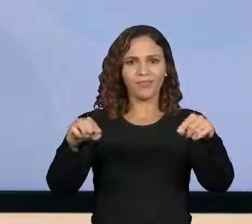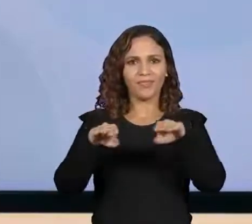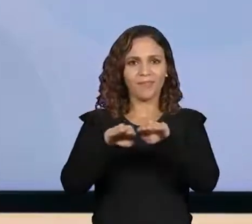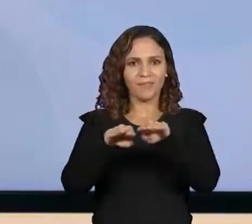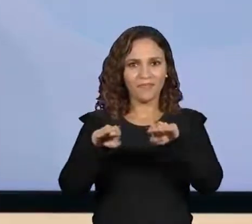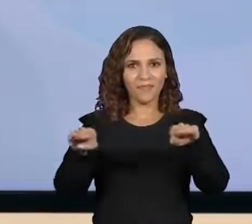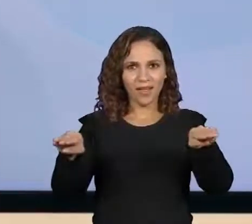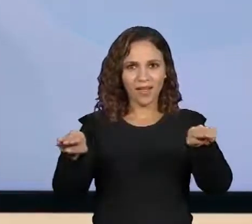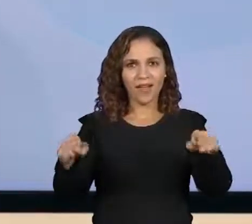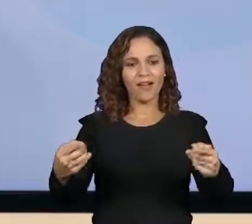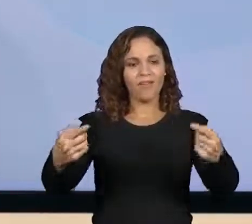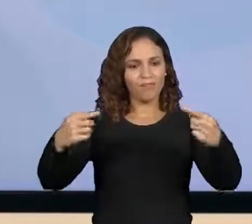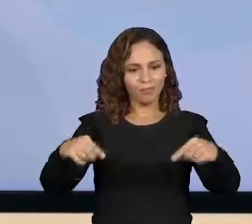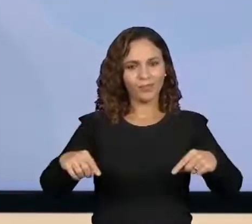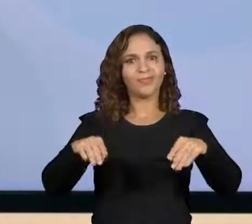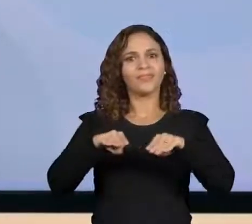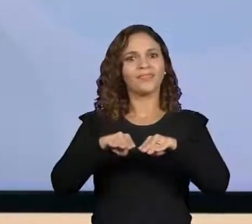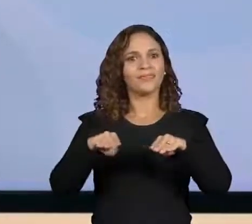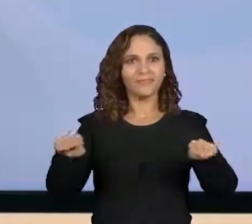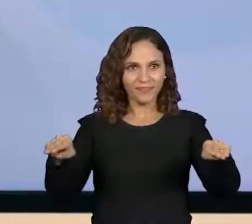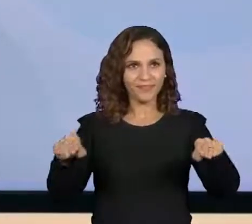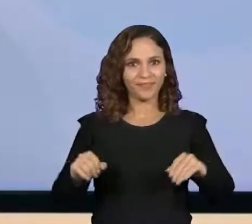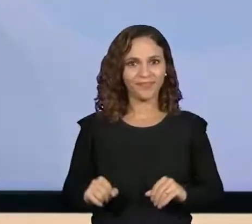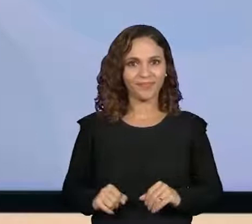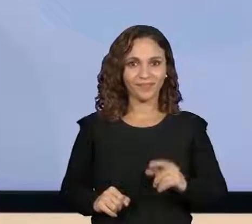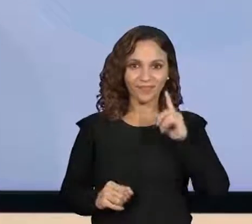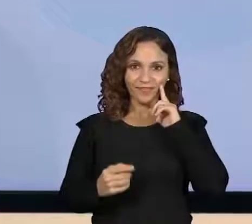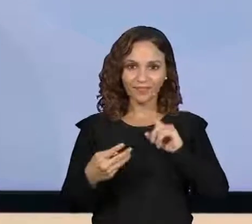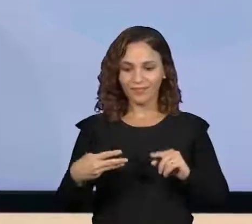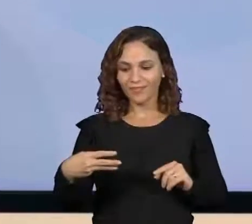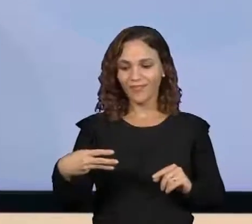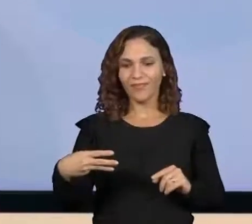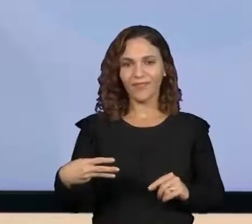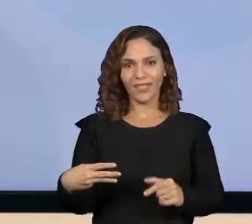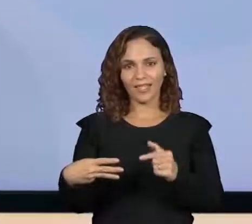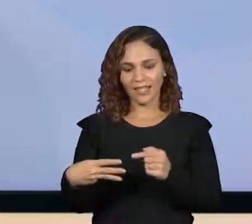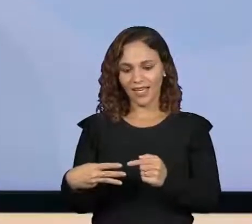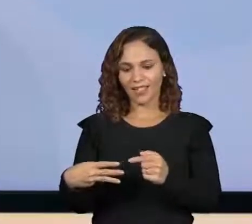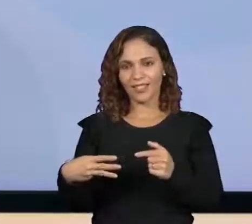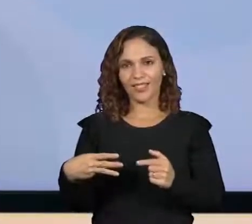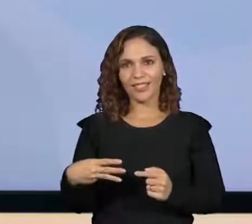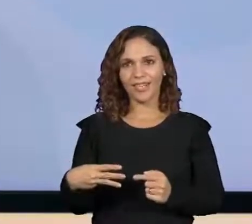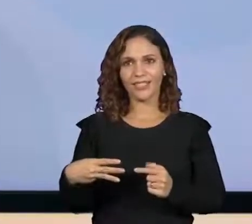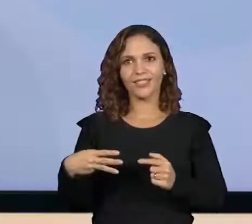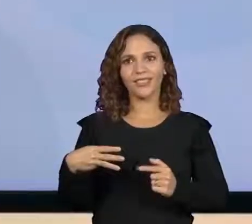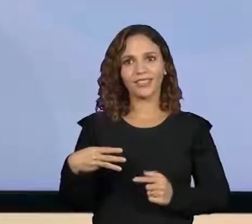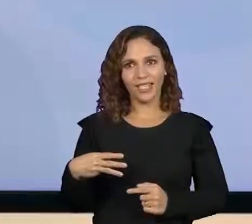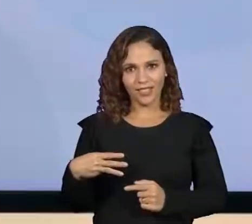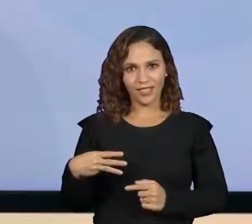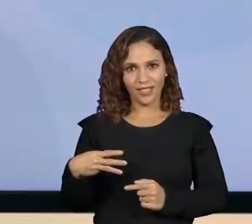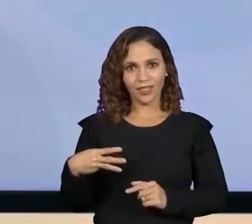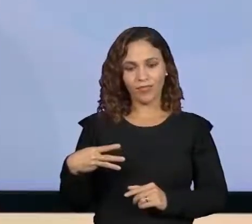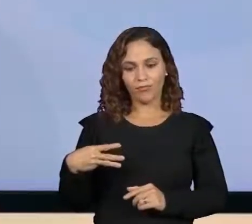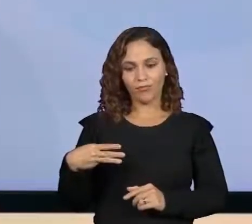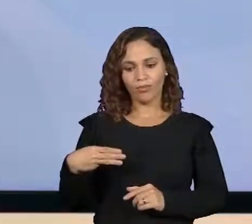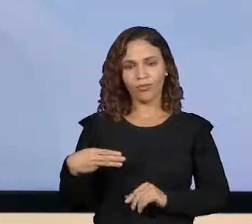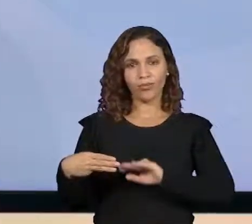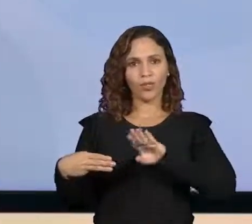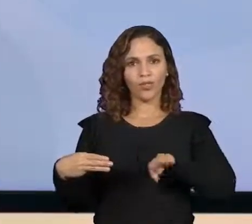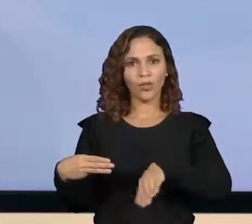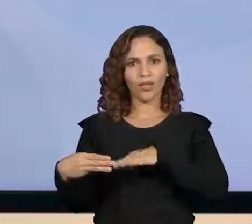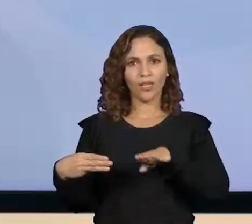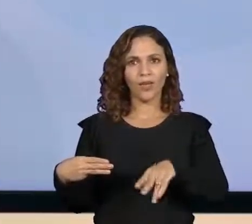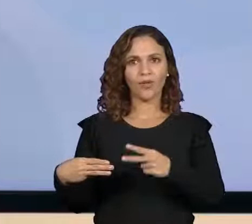3 prateleiras, ele vai guardar 21